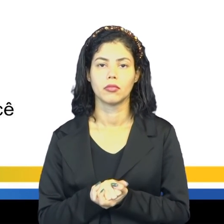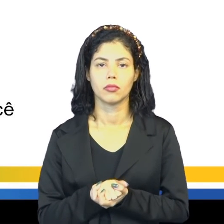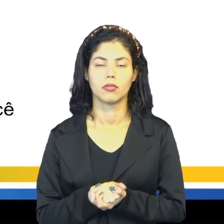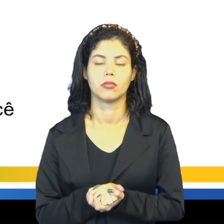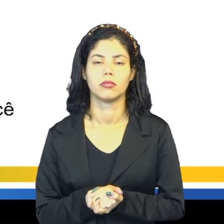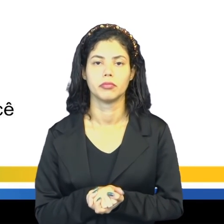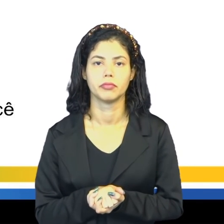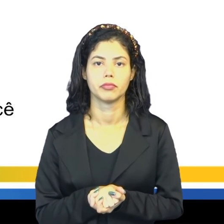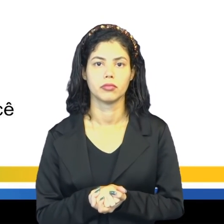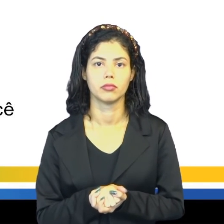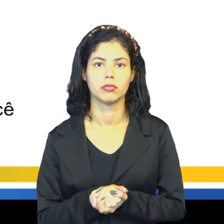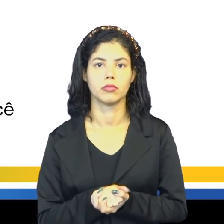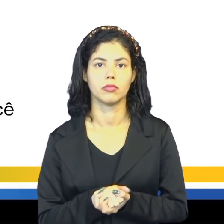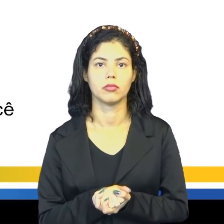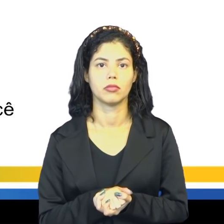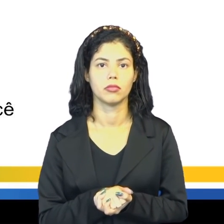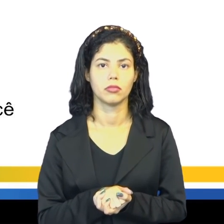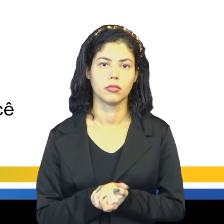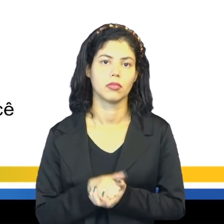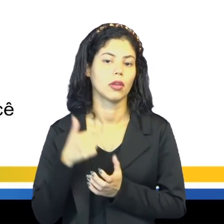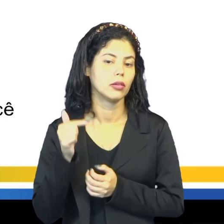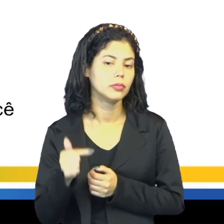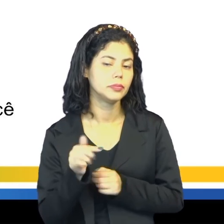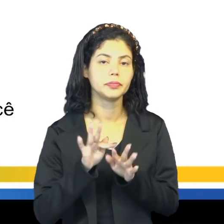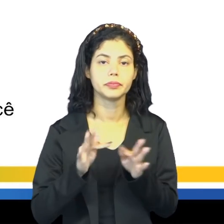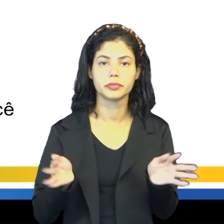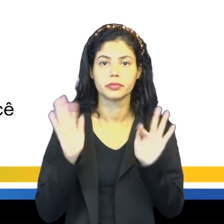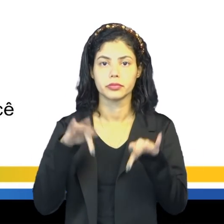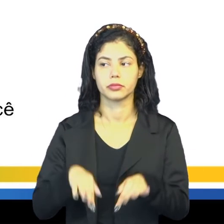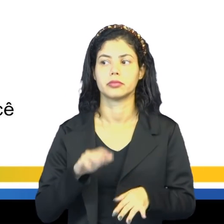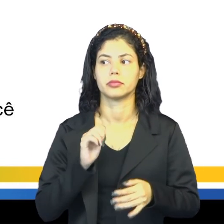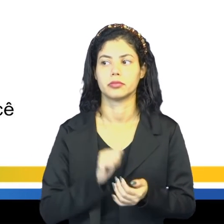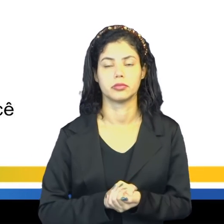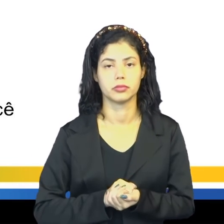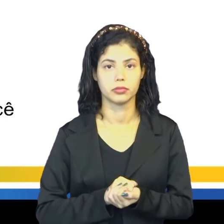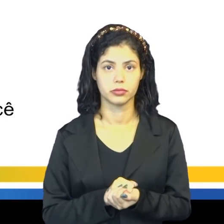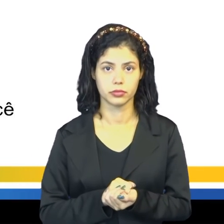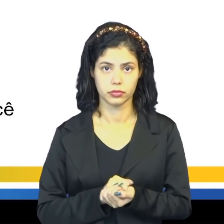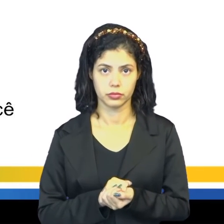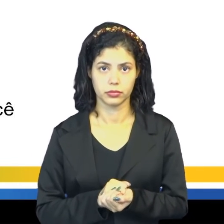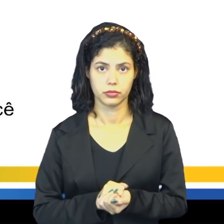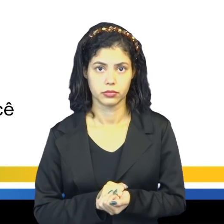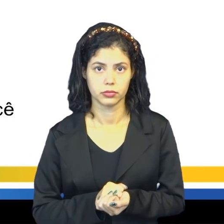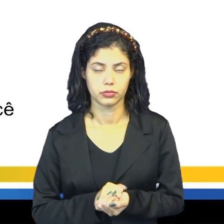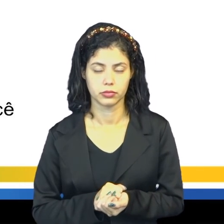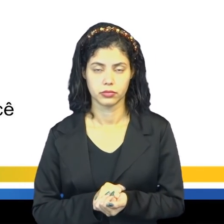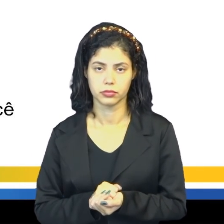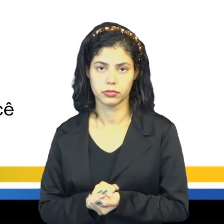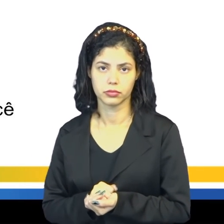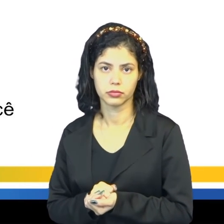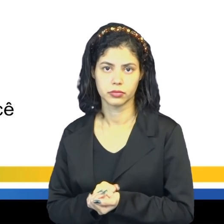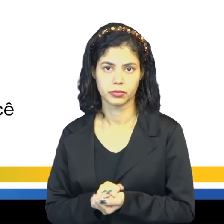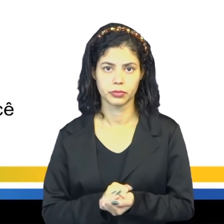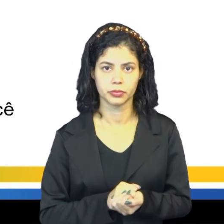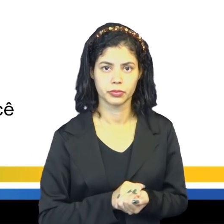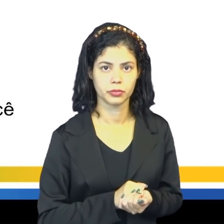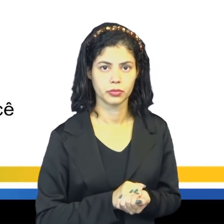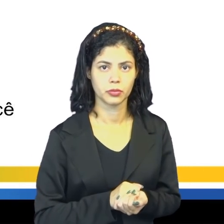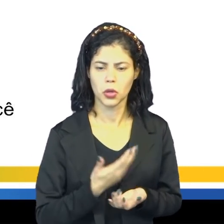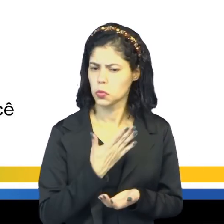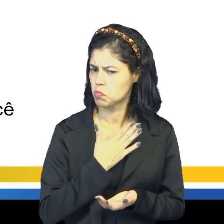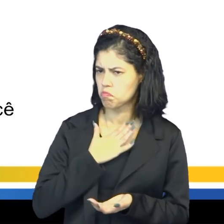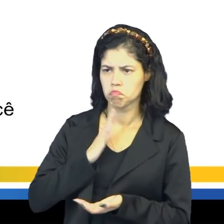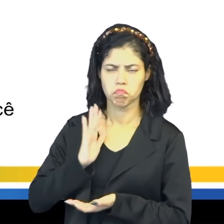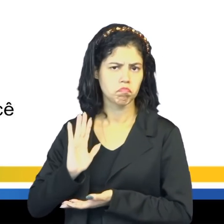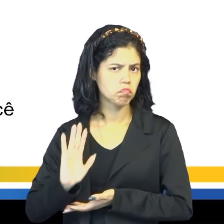shopping. Nós temos ali na sétima frase, para finalizar a sua apresentação, I don't like, eu